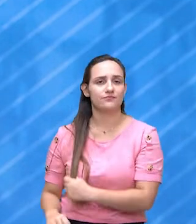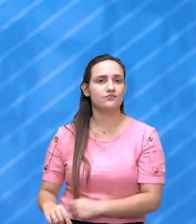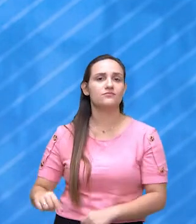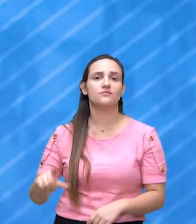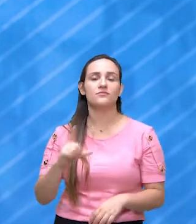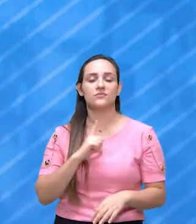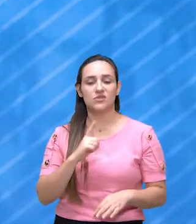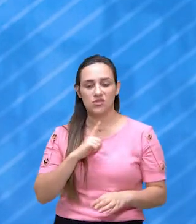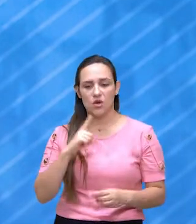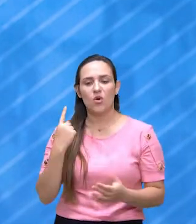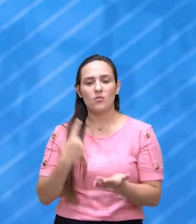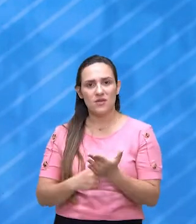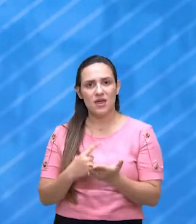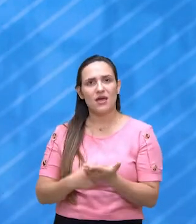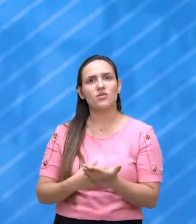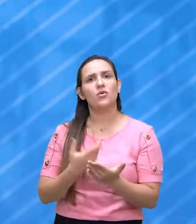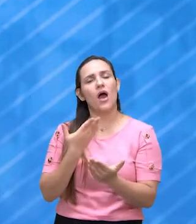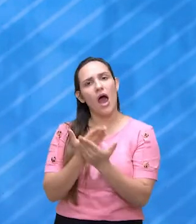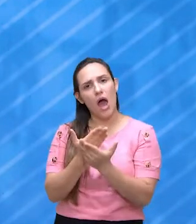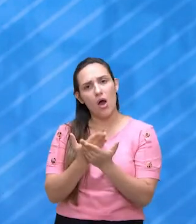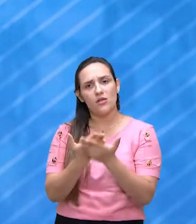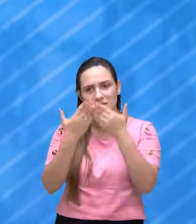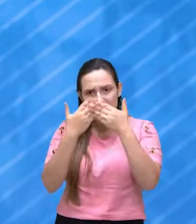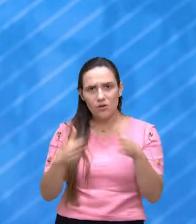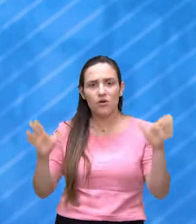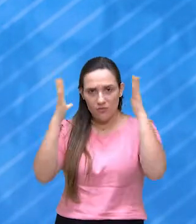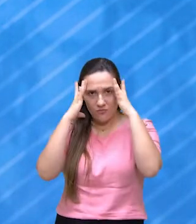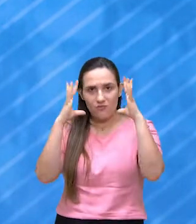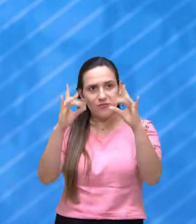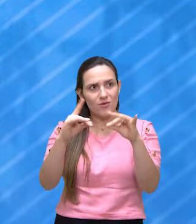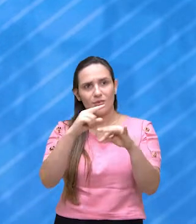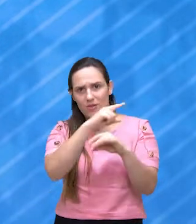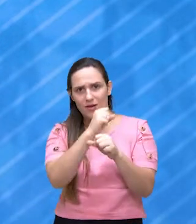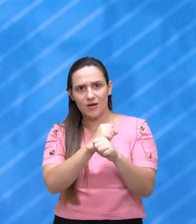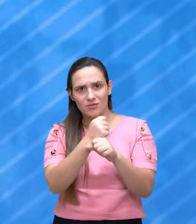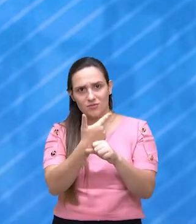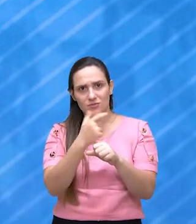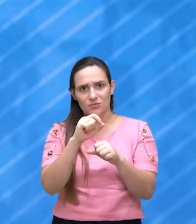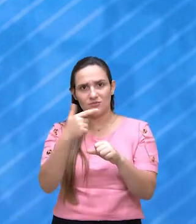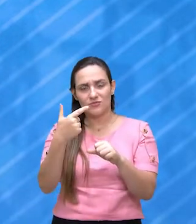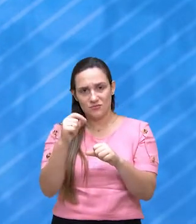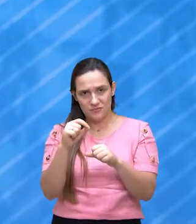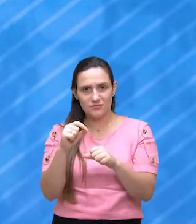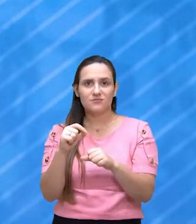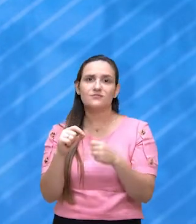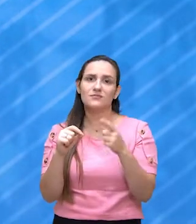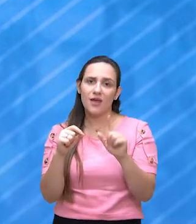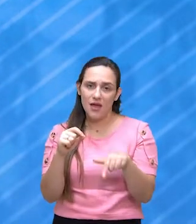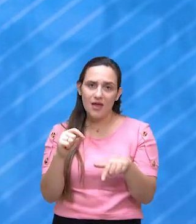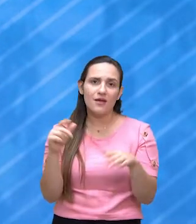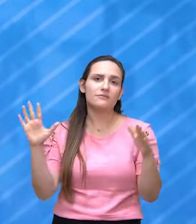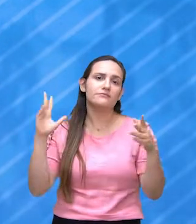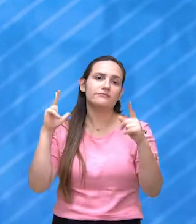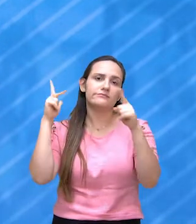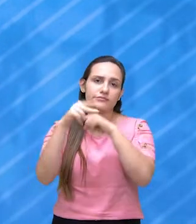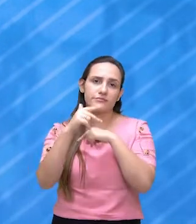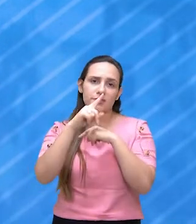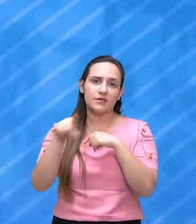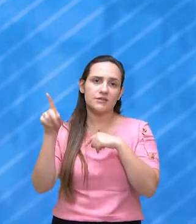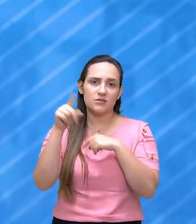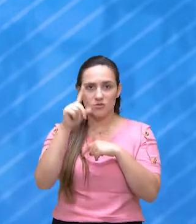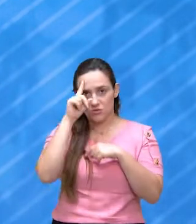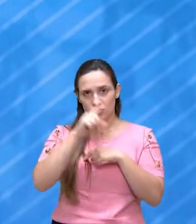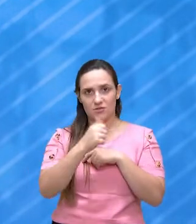ESA ficou Ela tinha uma aula inaugural marcada presidencial no Palácio Popular e que foi cancelada a partir do dia